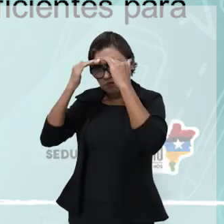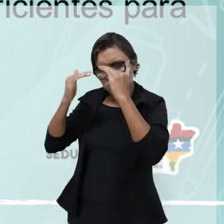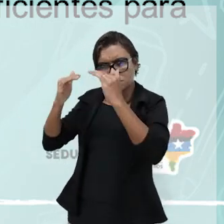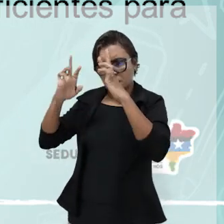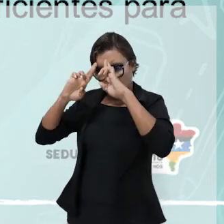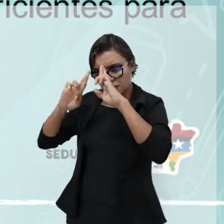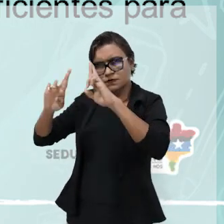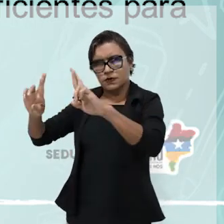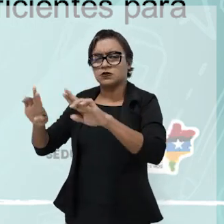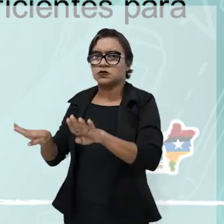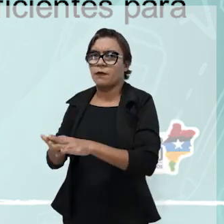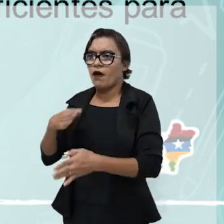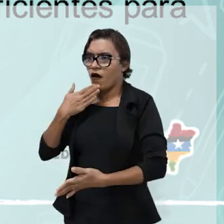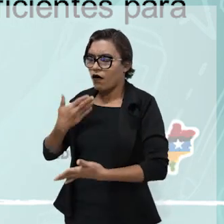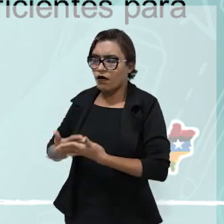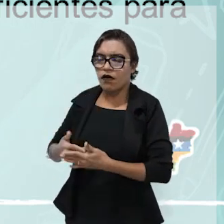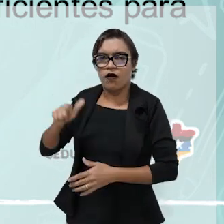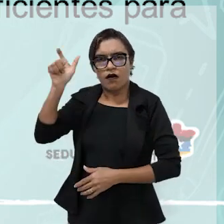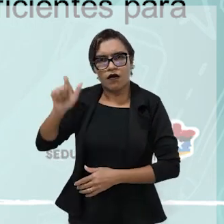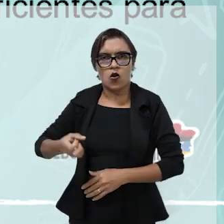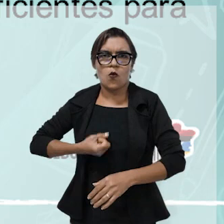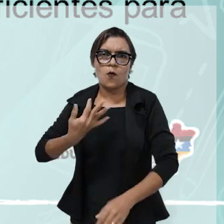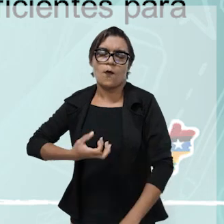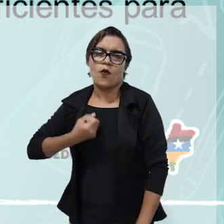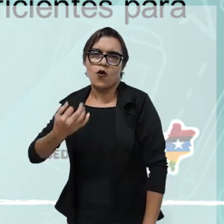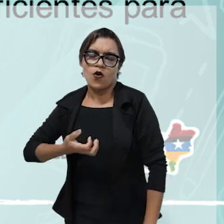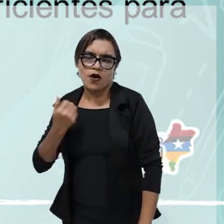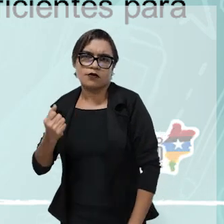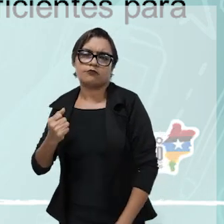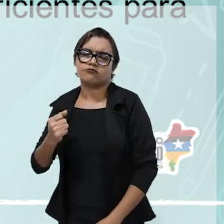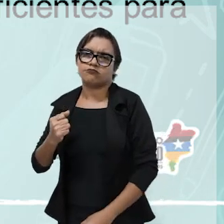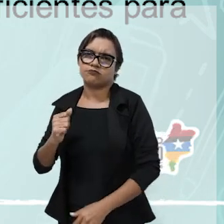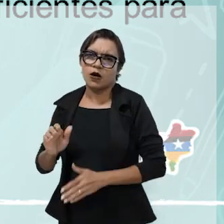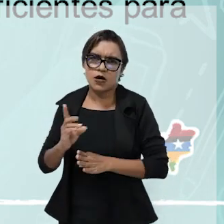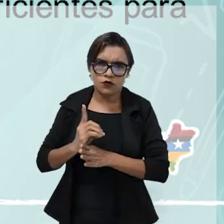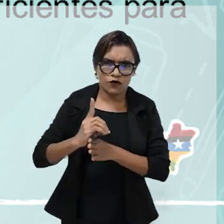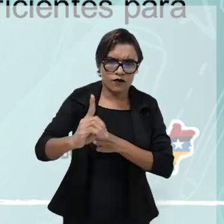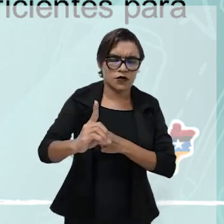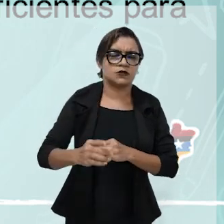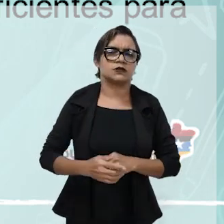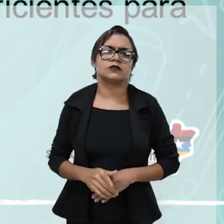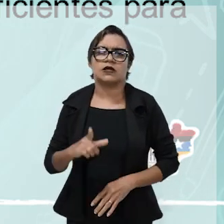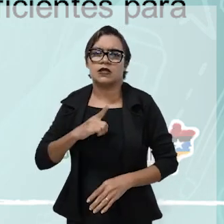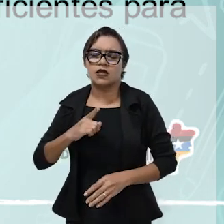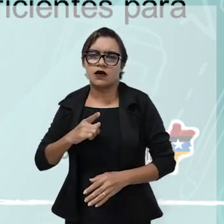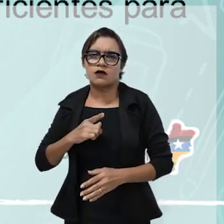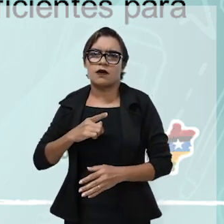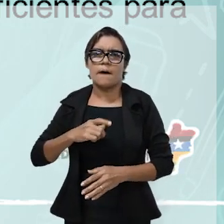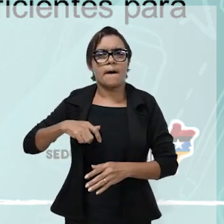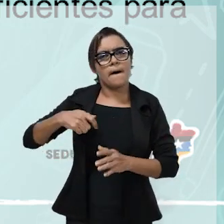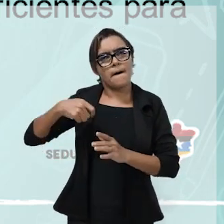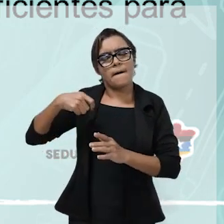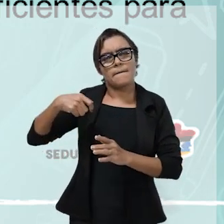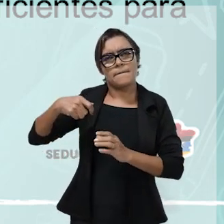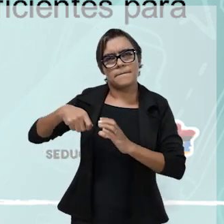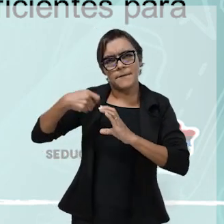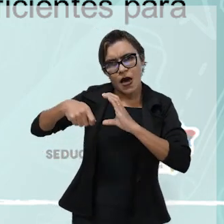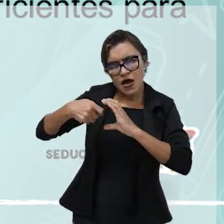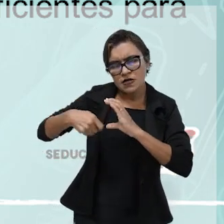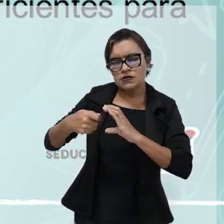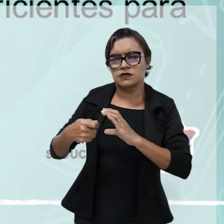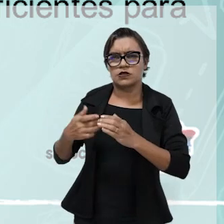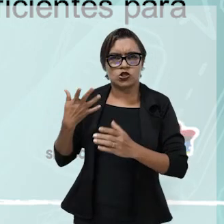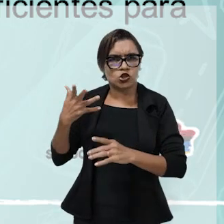admiração. Camões foi um poeta de atuação em múltiplas frentes. Escreveu peças de teatro, a monumental obra épica